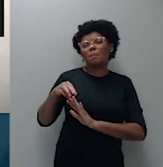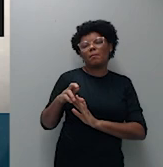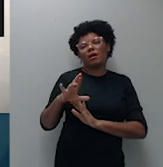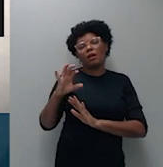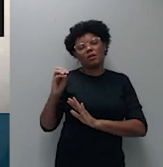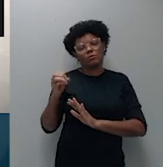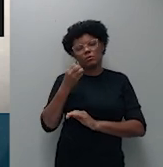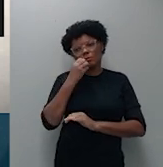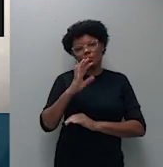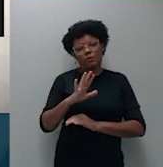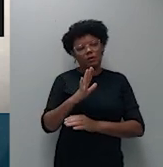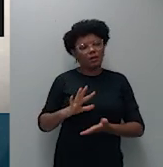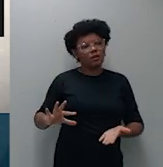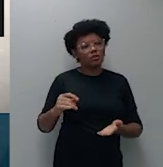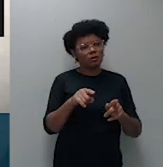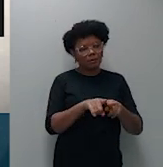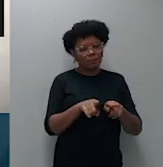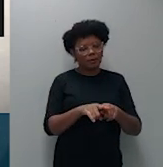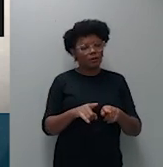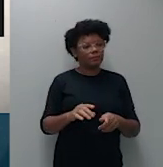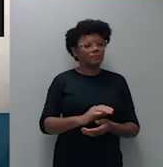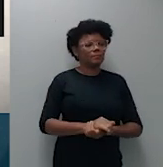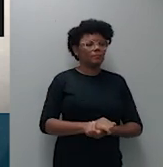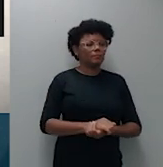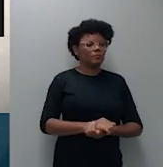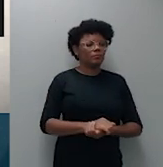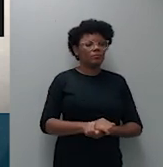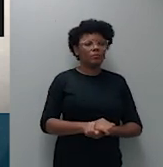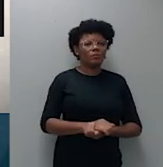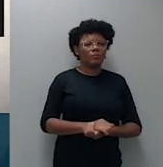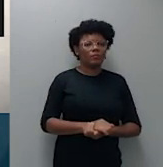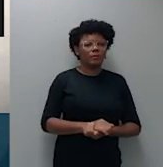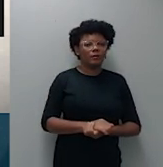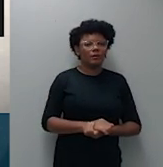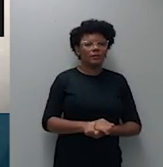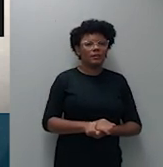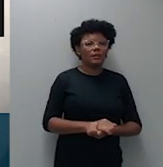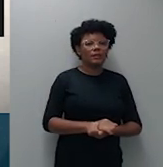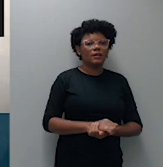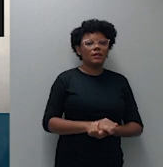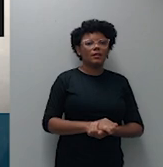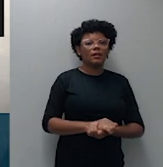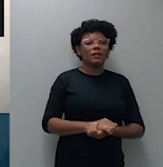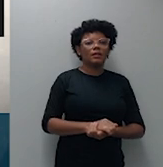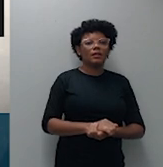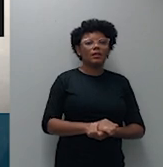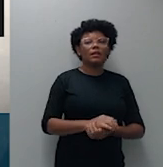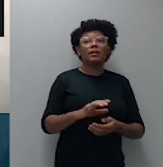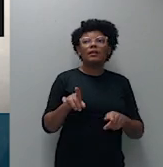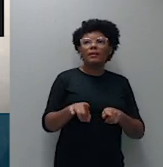o presidente Boa tarde também a todos é o